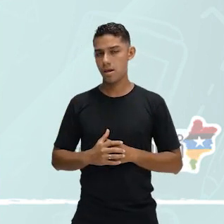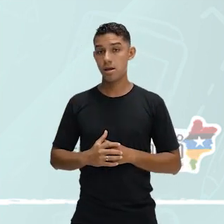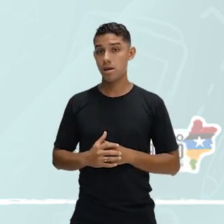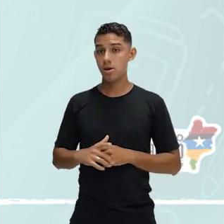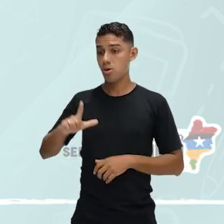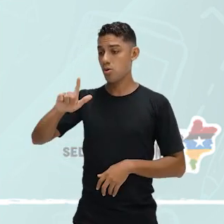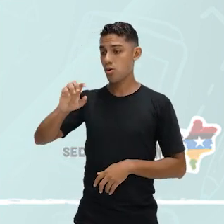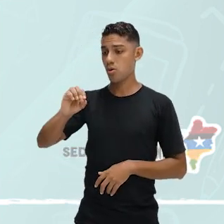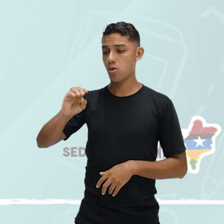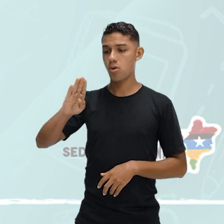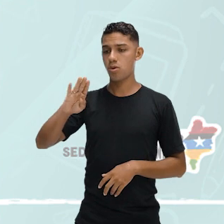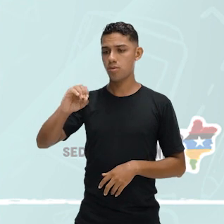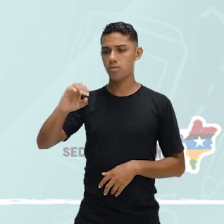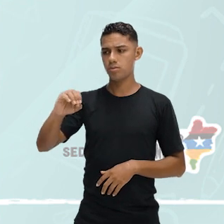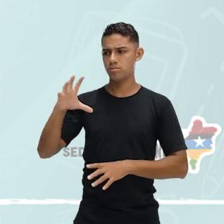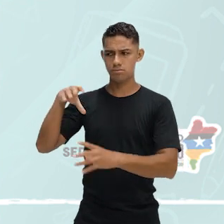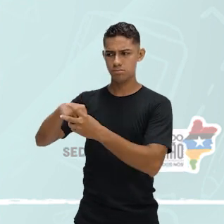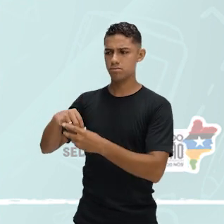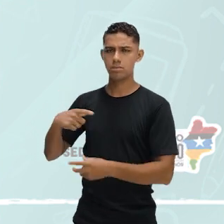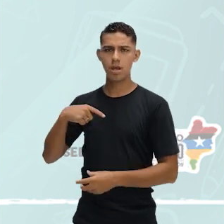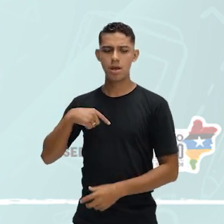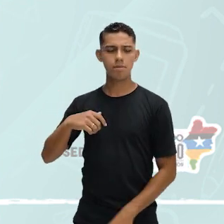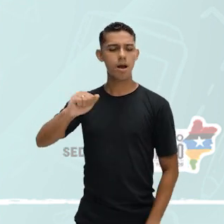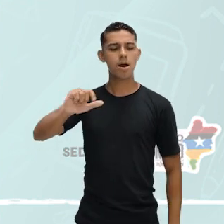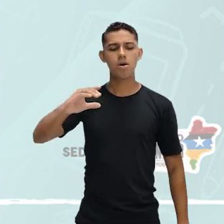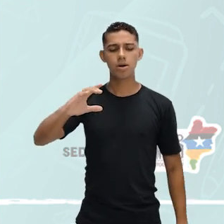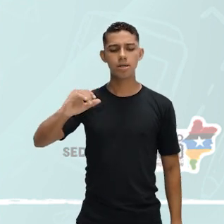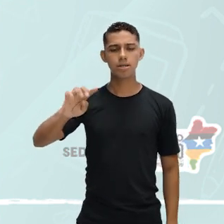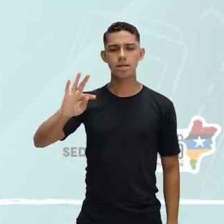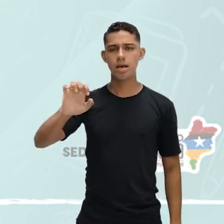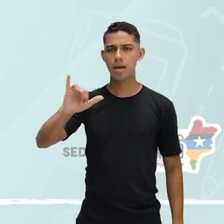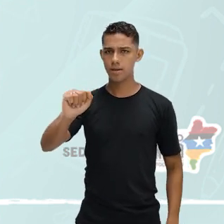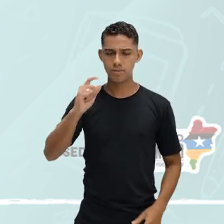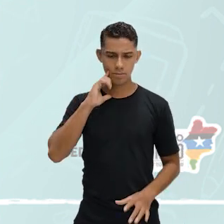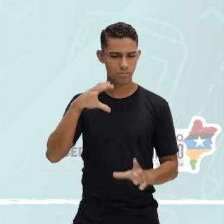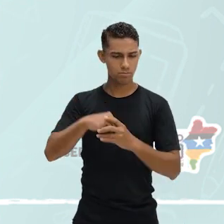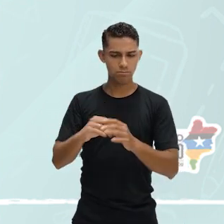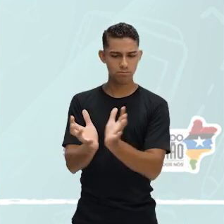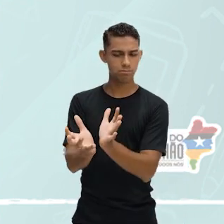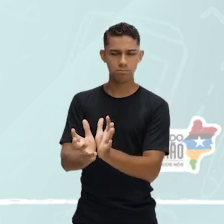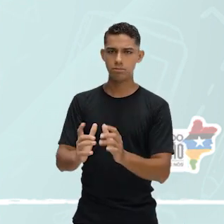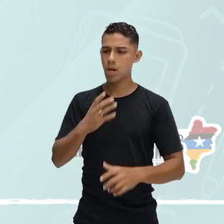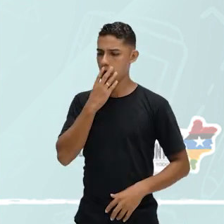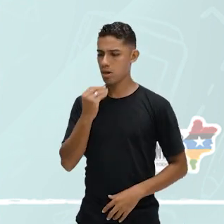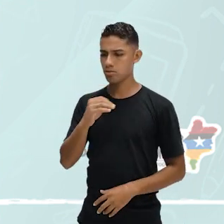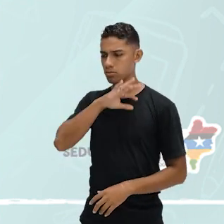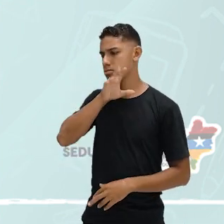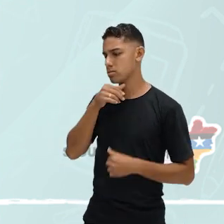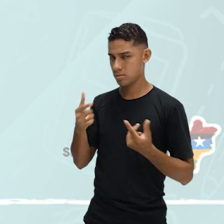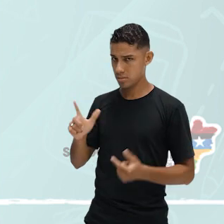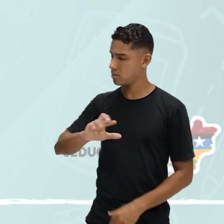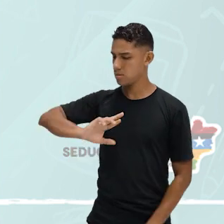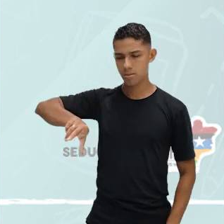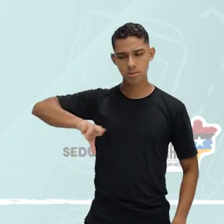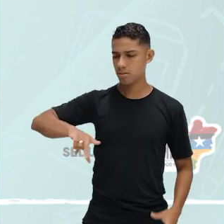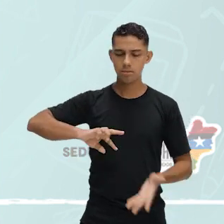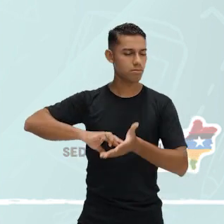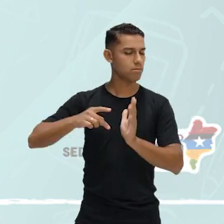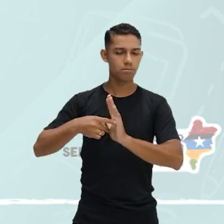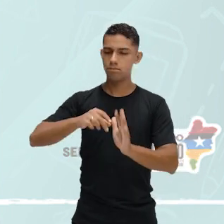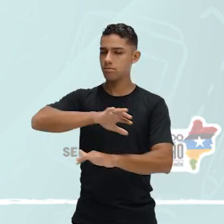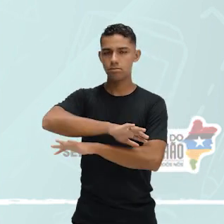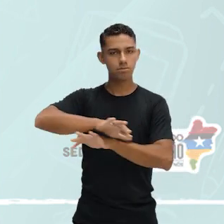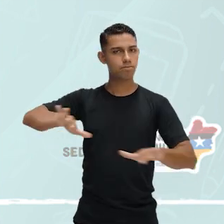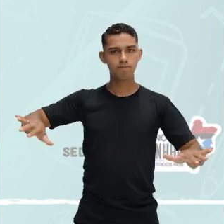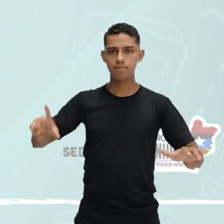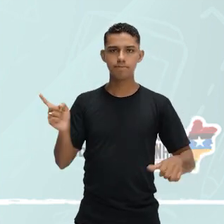uma alcateto. Já viu que isso aqui não tem nada a ver, não é isso, não é esse o sentido utilizado por Hobbes não é esse, hein? O lobo é